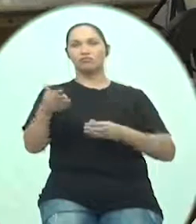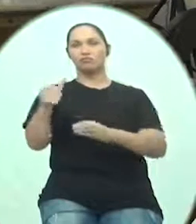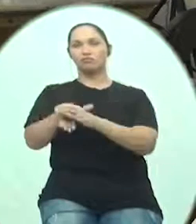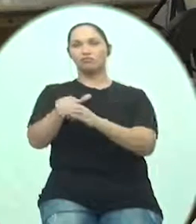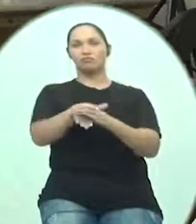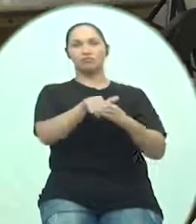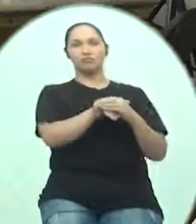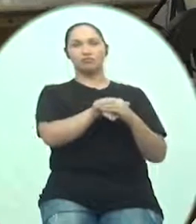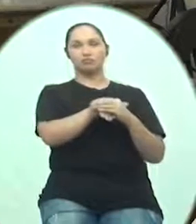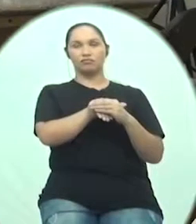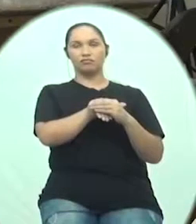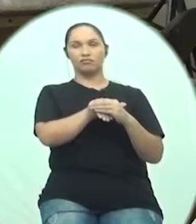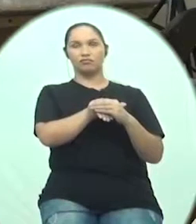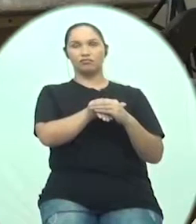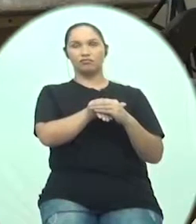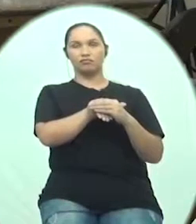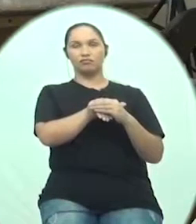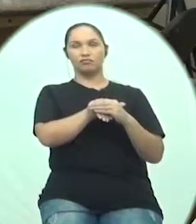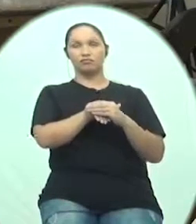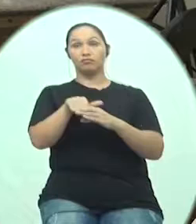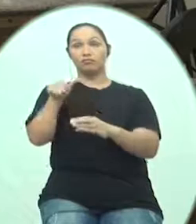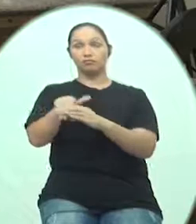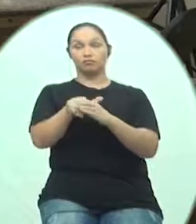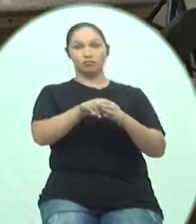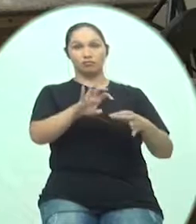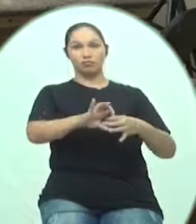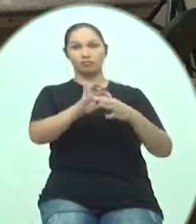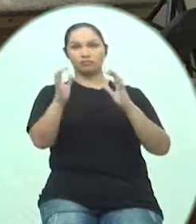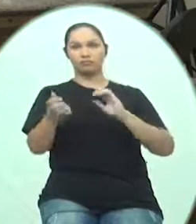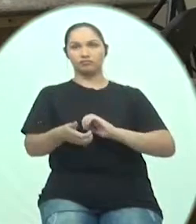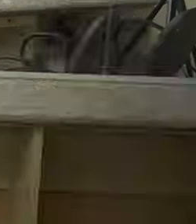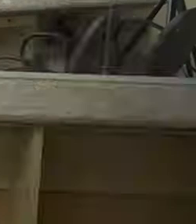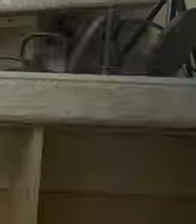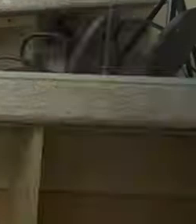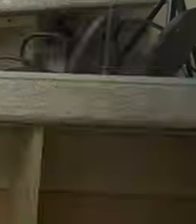em votação votação liberada